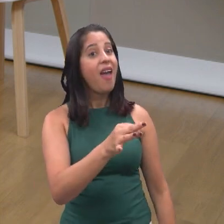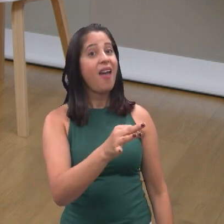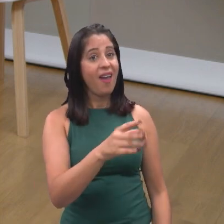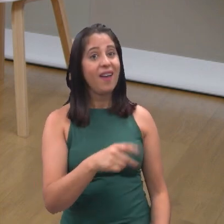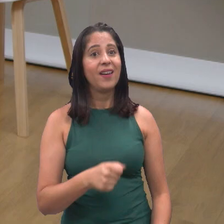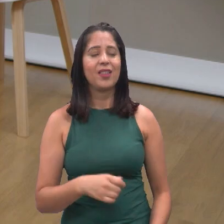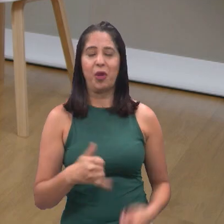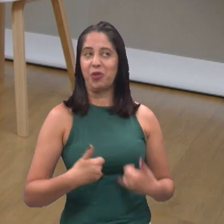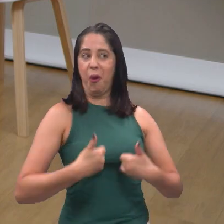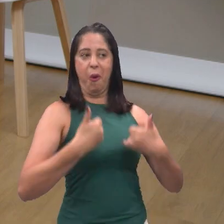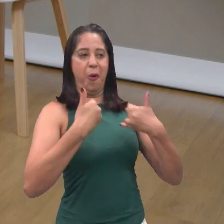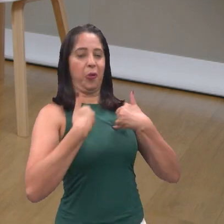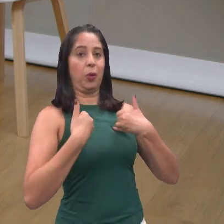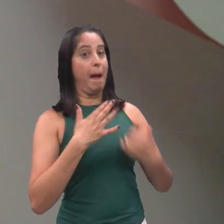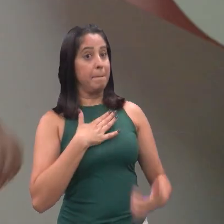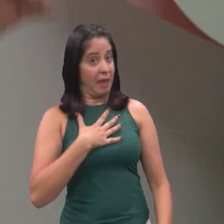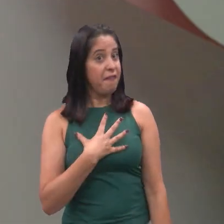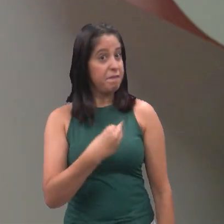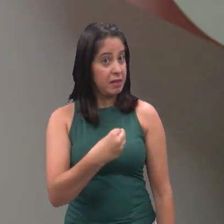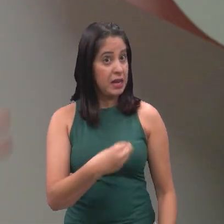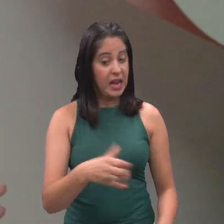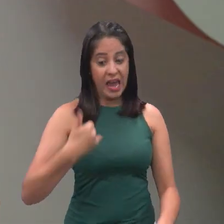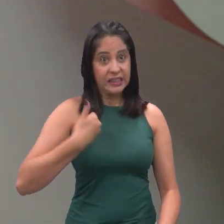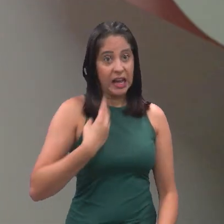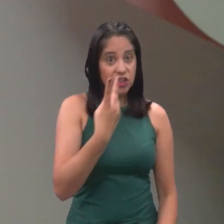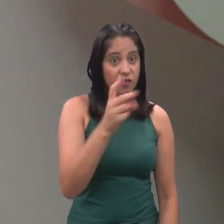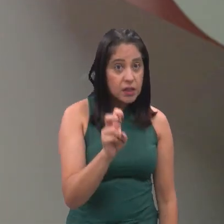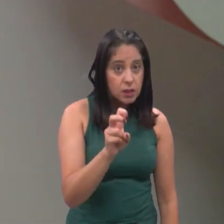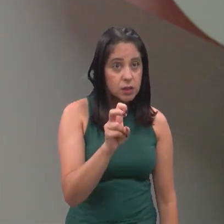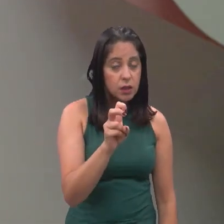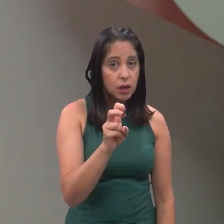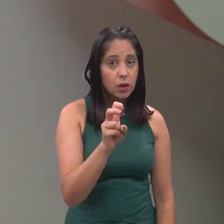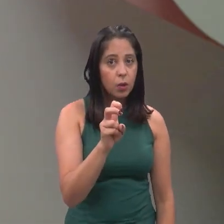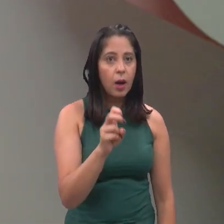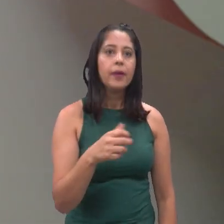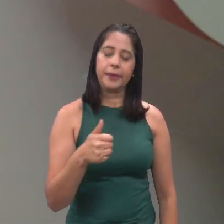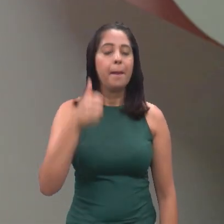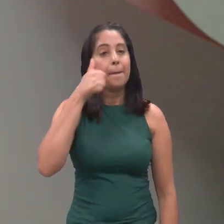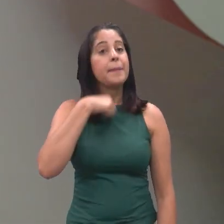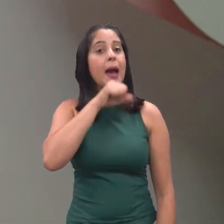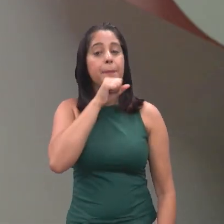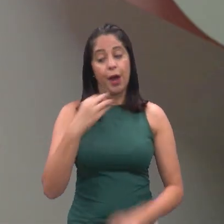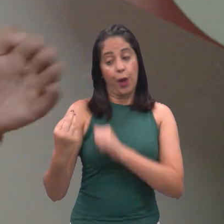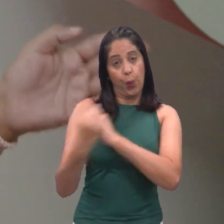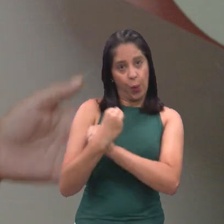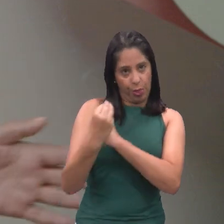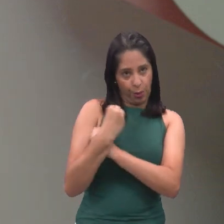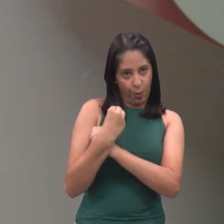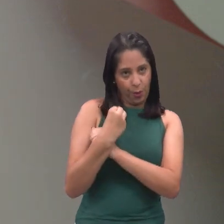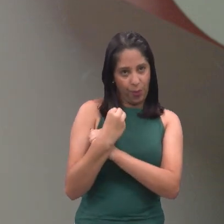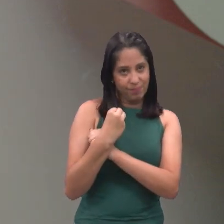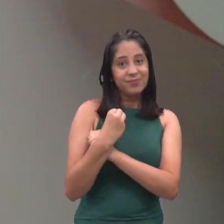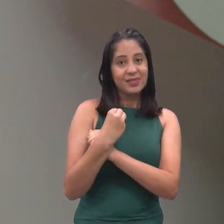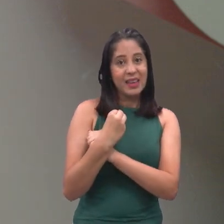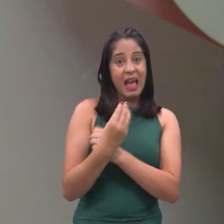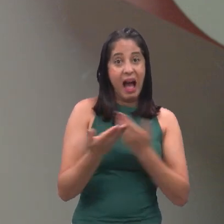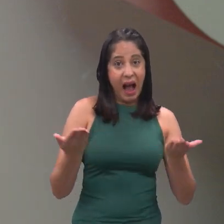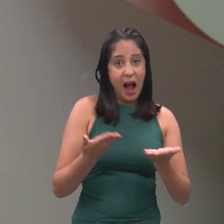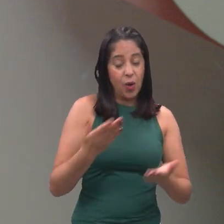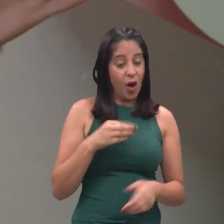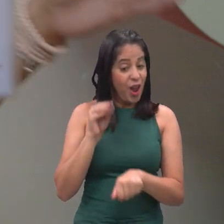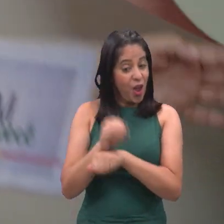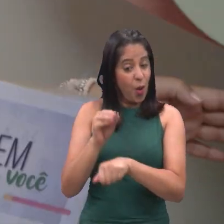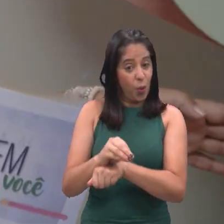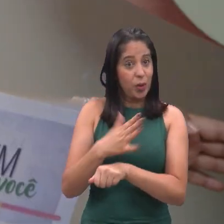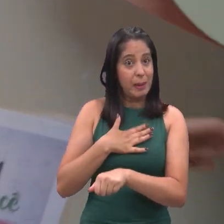tenho orgulho de estar. Minha filha também, com 25 anos, cuidei da minha, claro, minha mãe cuidou por um período, depois me devolveu, eu cuidei da Emily por um